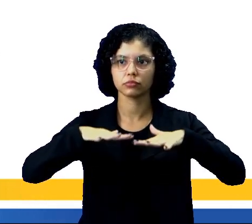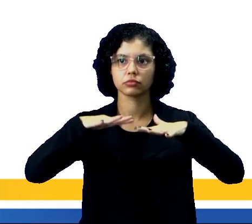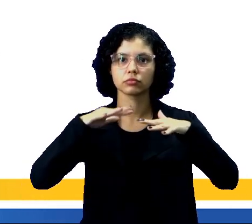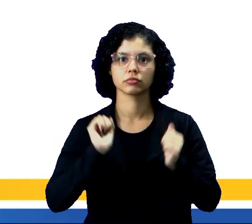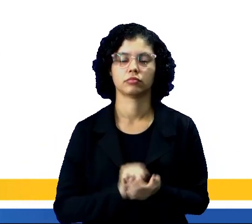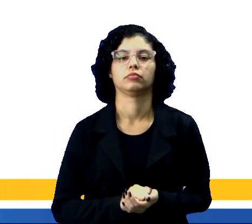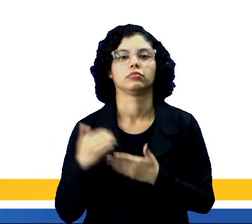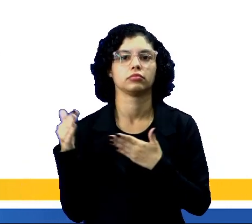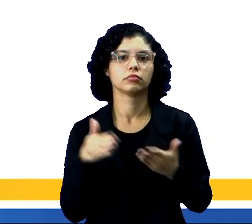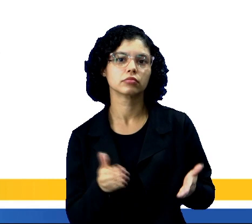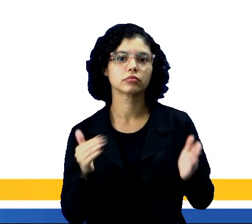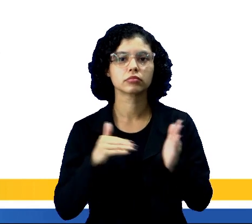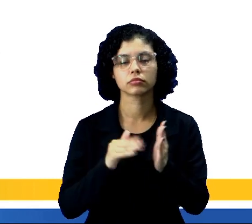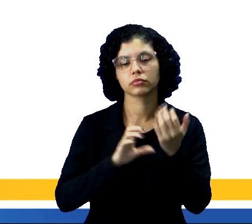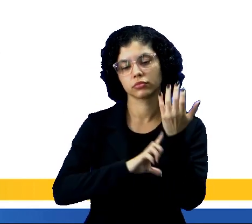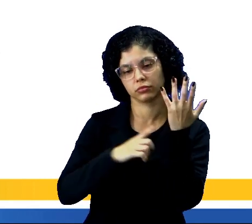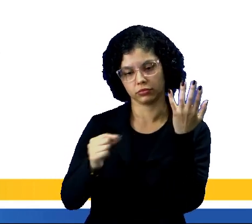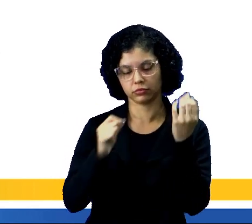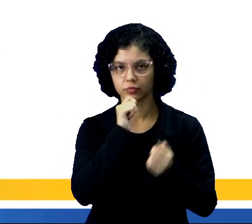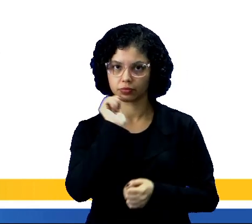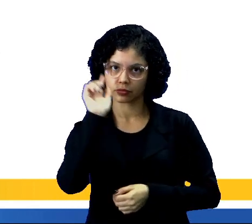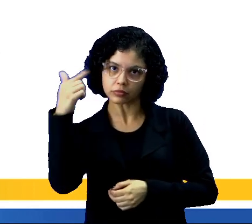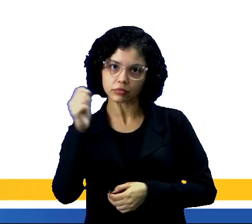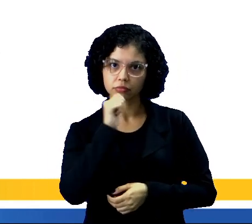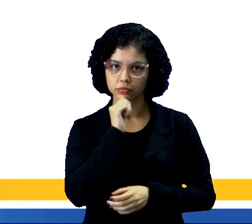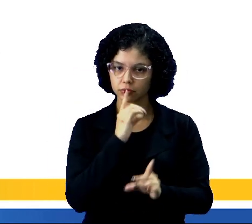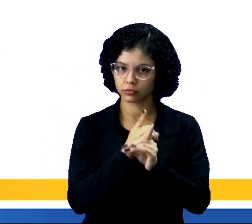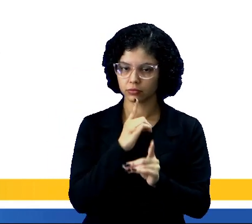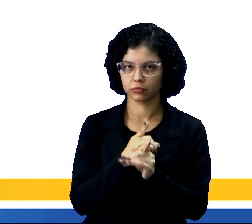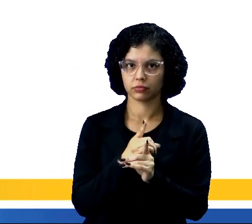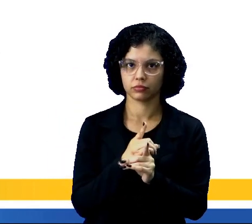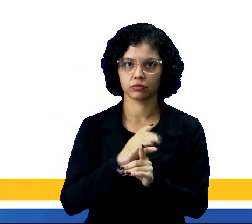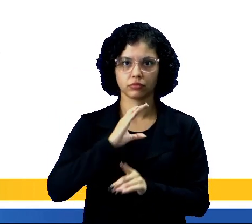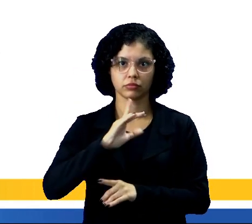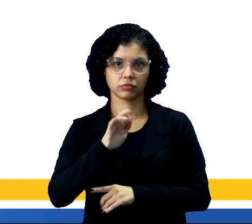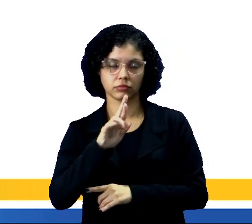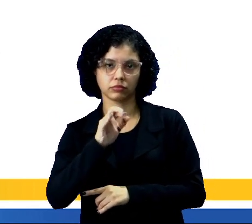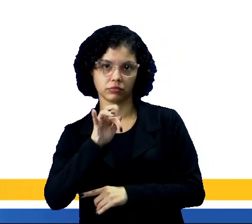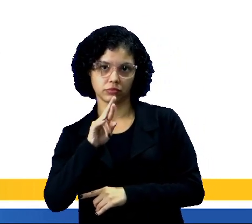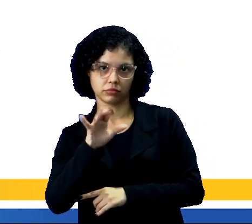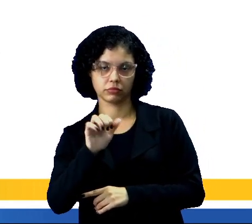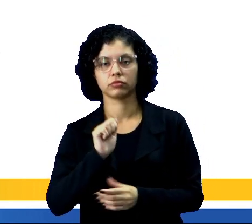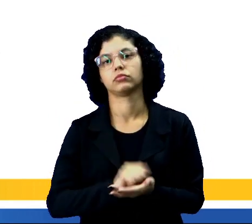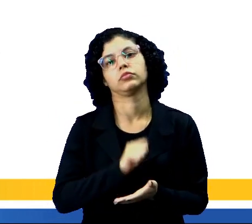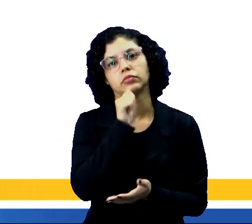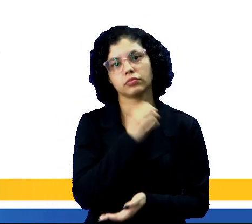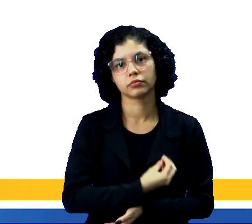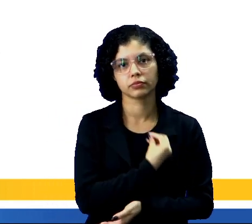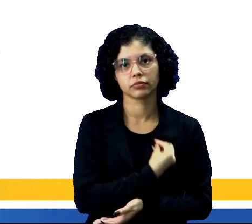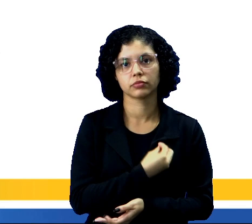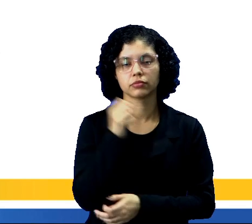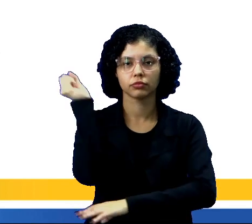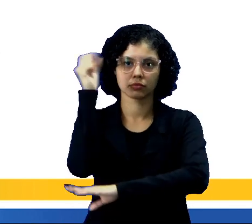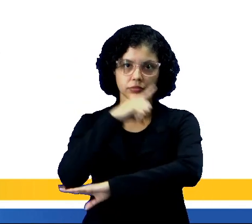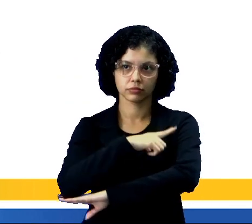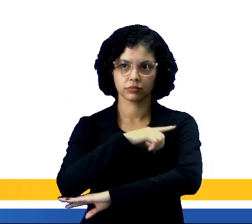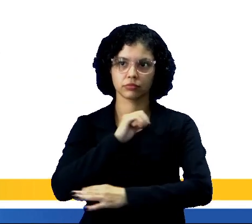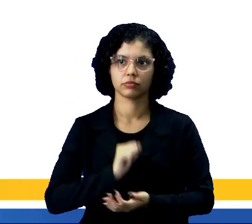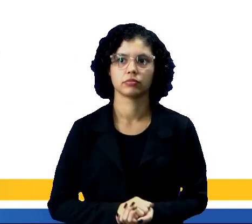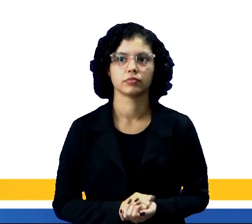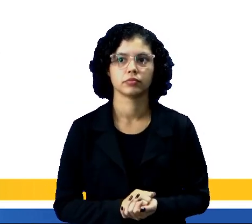caule, e chega até as folhas. Lá se encontra, então, com a clorofila, que também tem que ter a presença da luz.